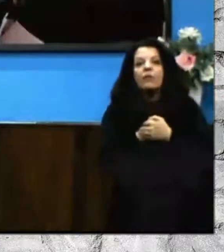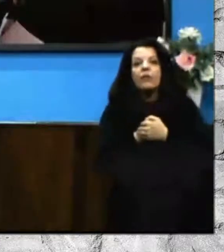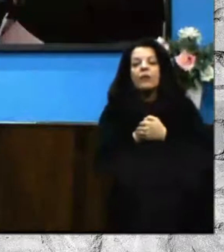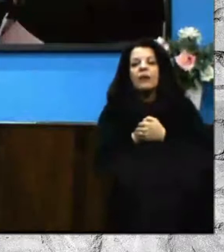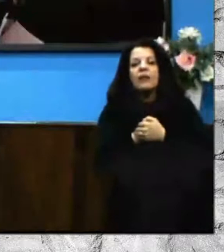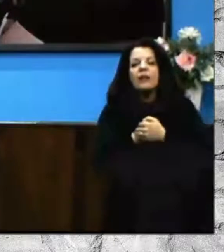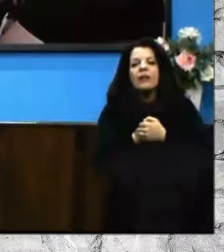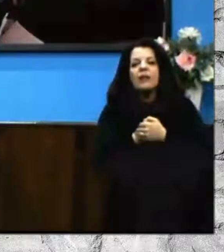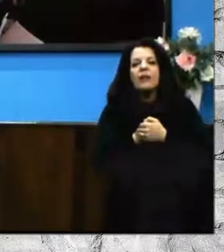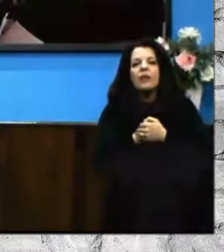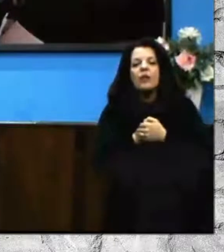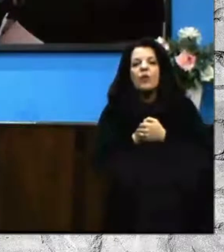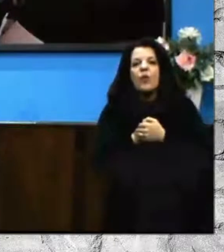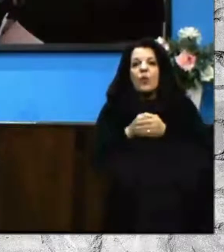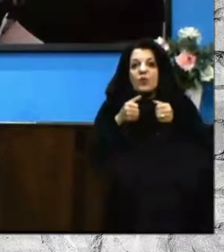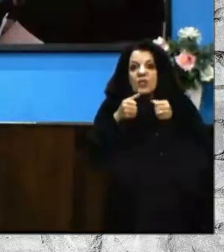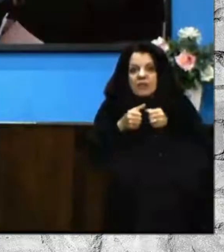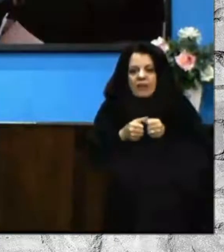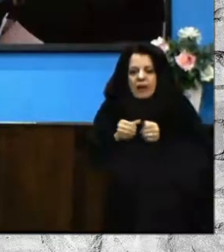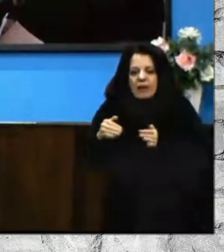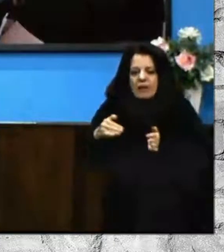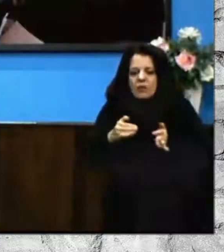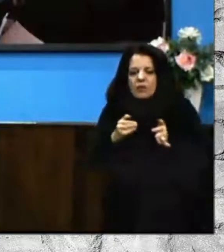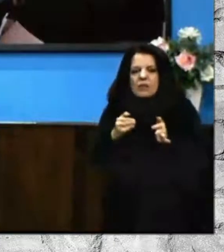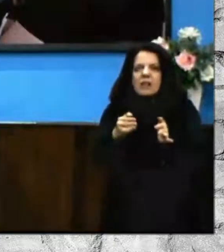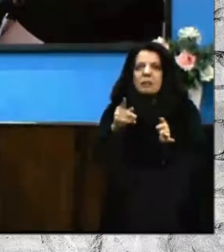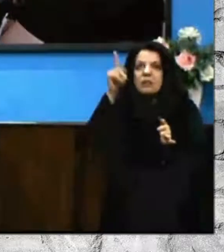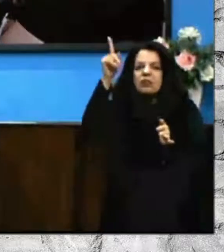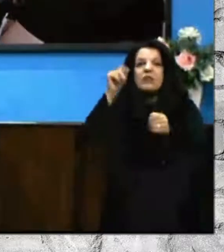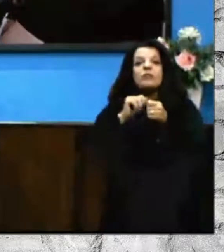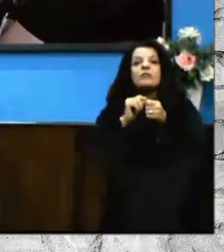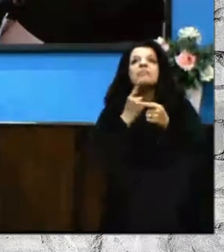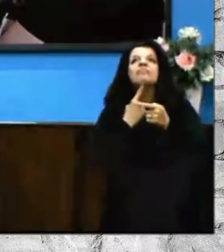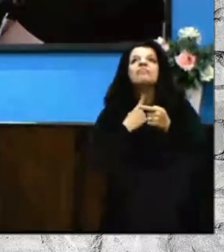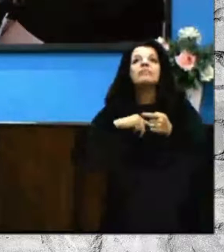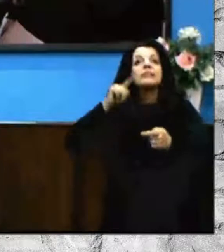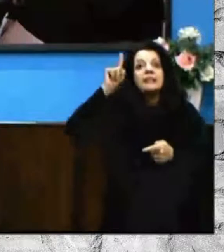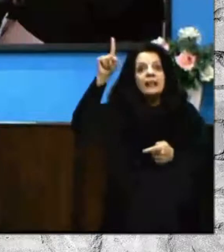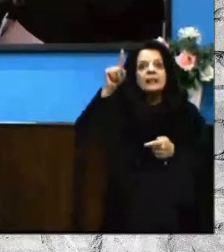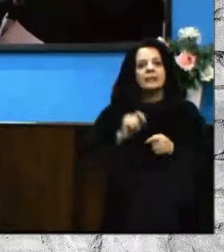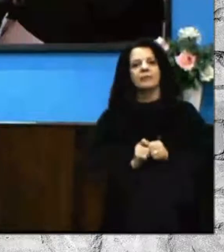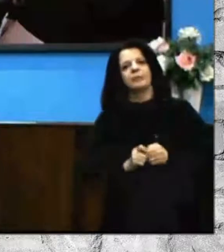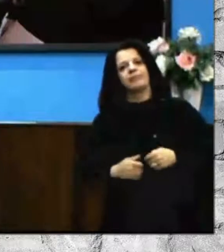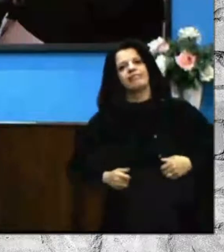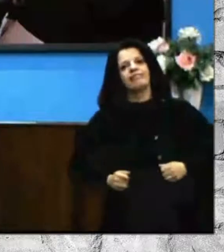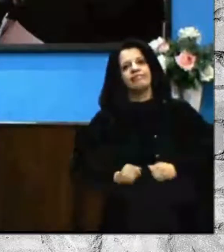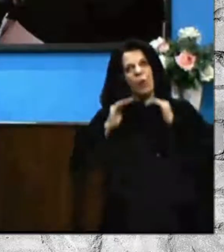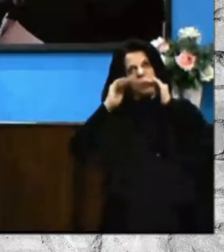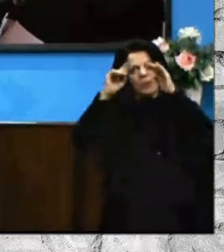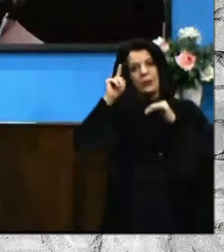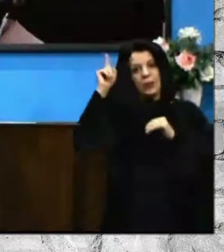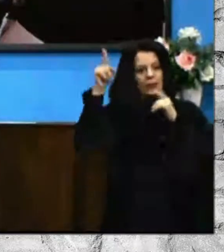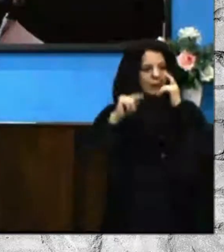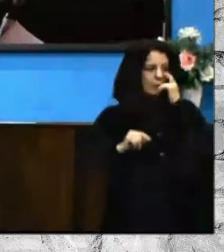estiverem nos caminhos dele, fazendo a vontade dele, do jeito dele. São os caminhos